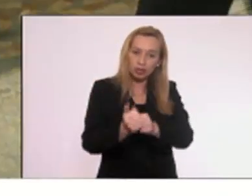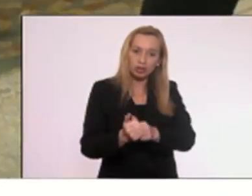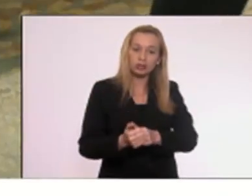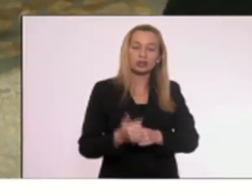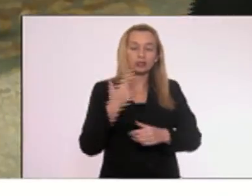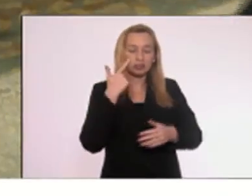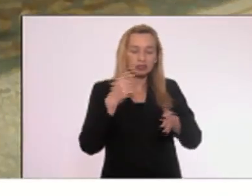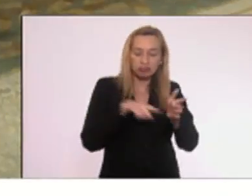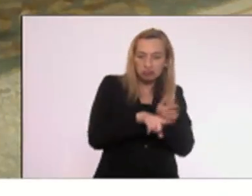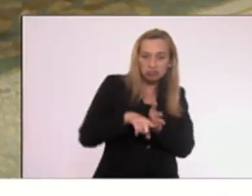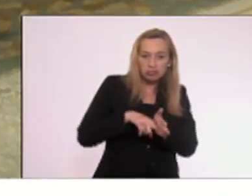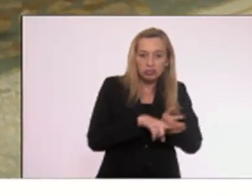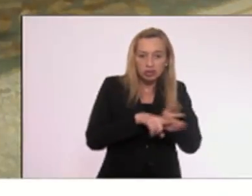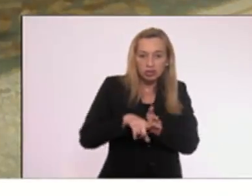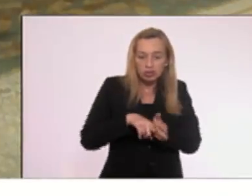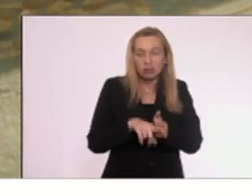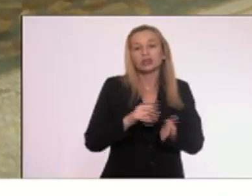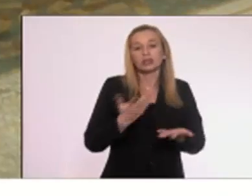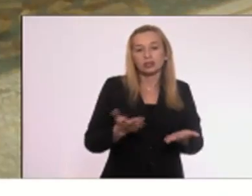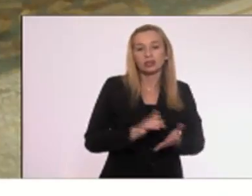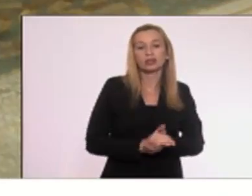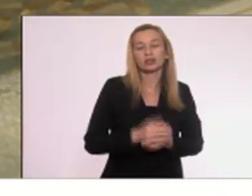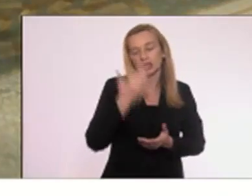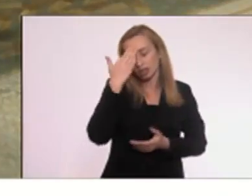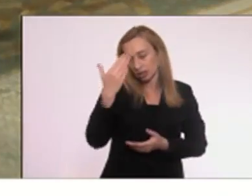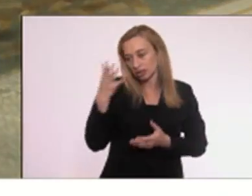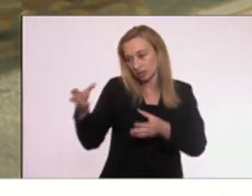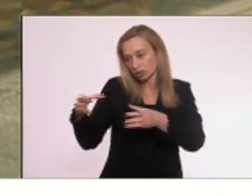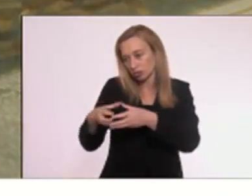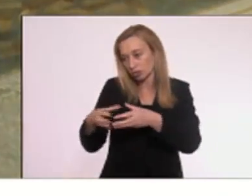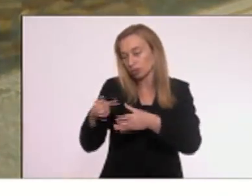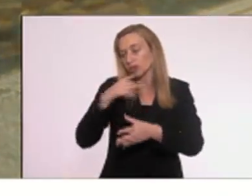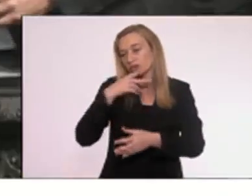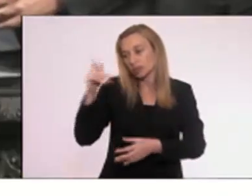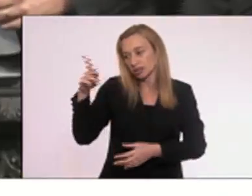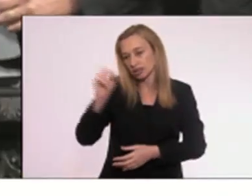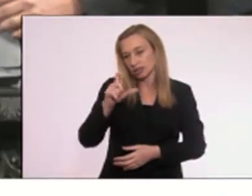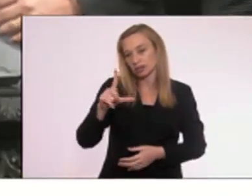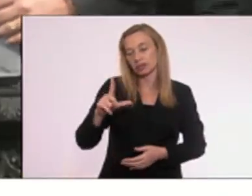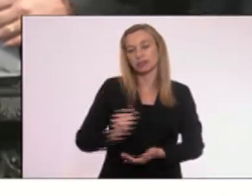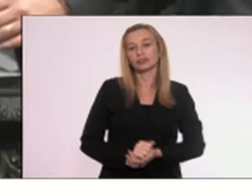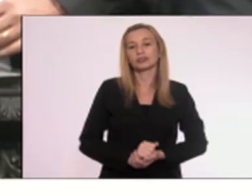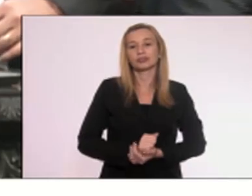a fiscalização das OS. Então, eu queria agradecer a bancada do PSL. Muito obrigado.